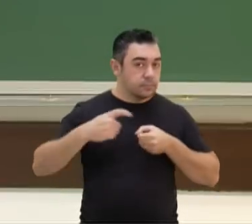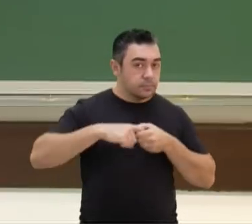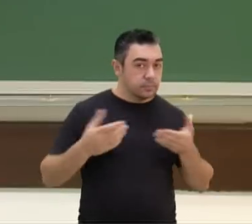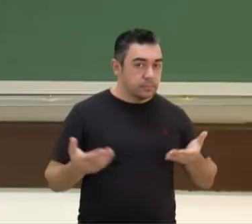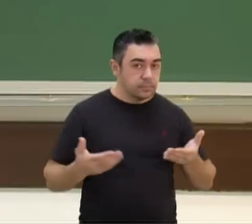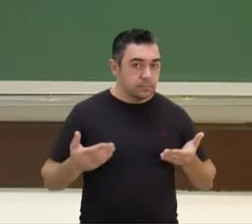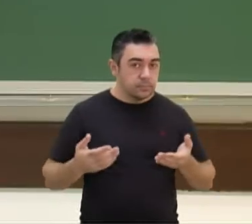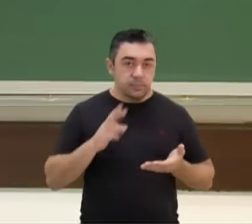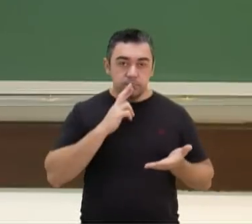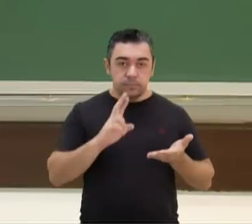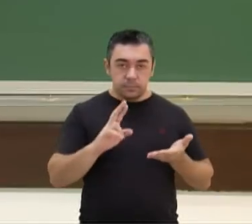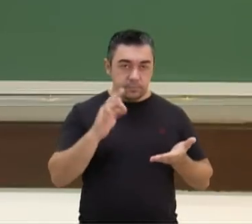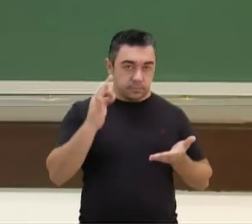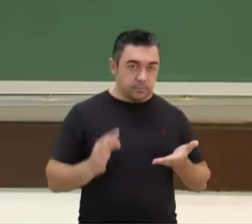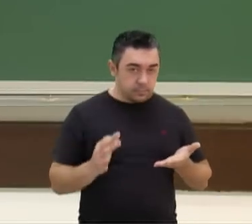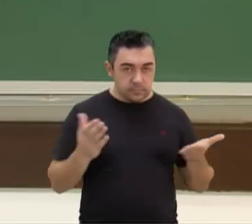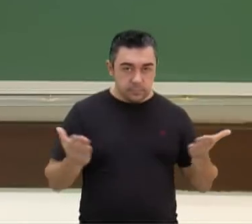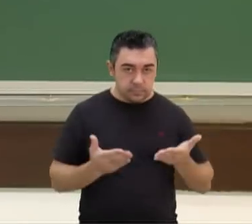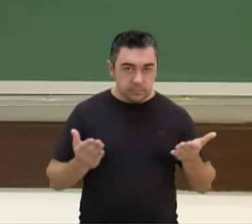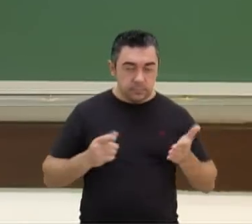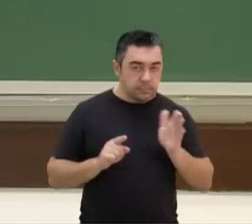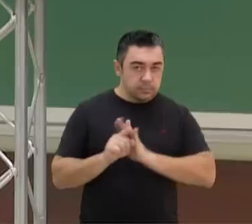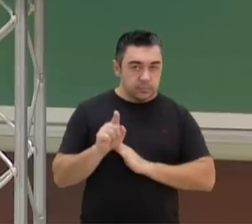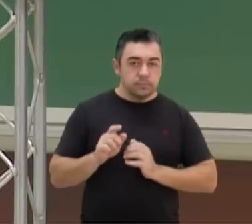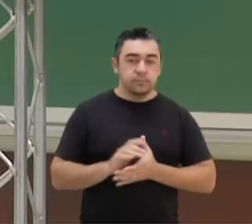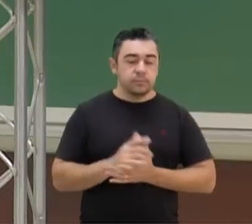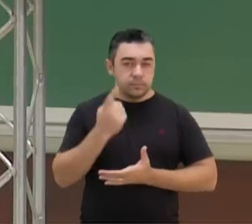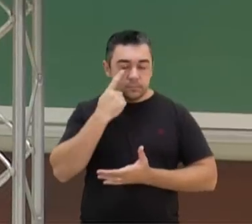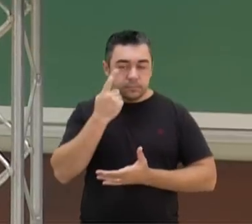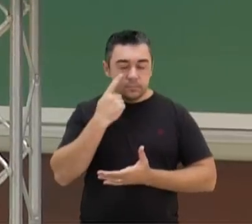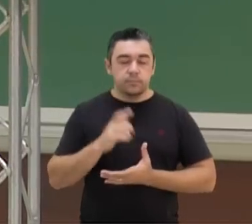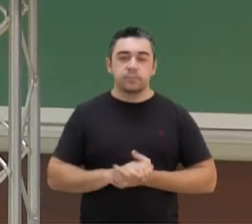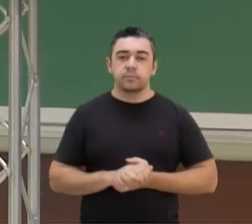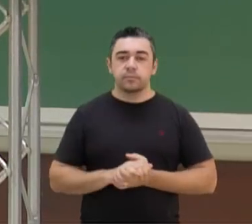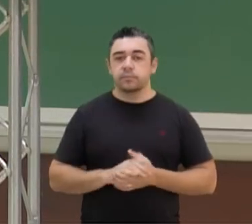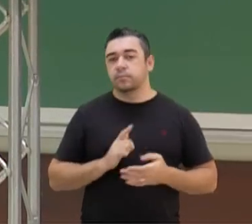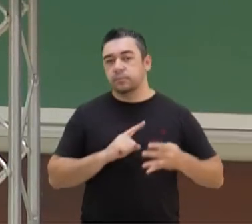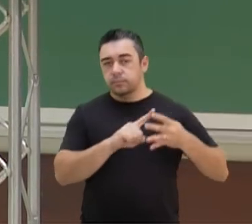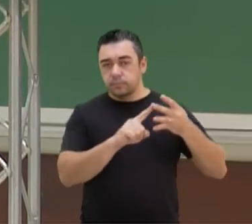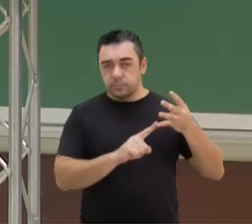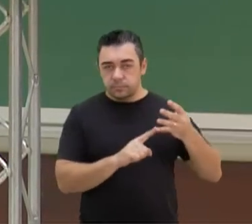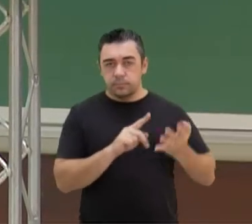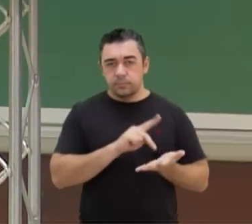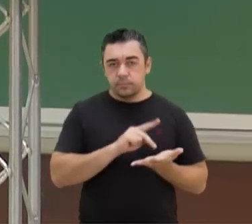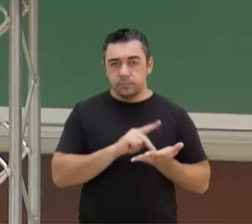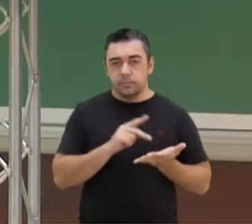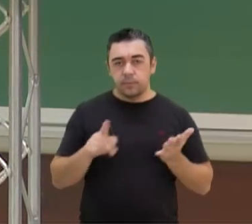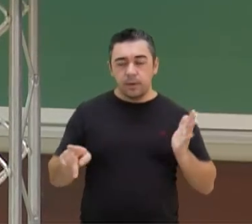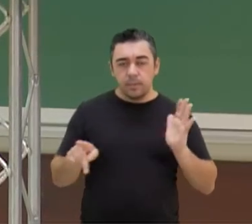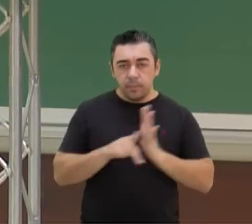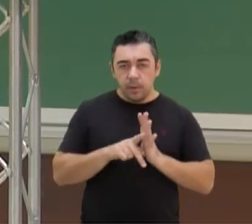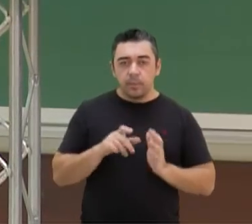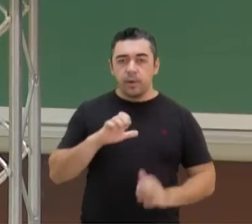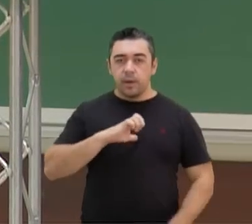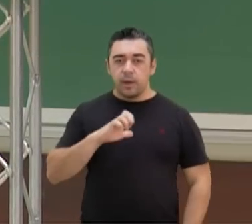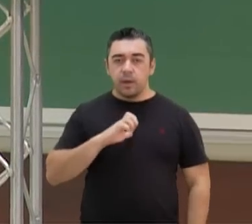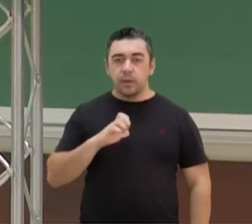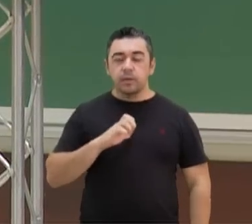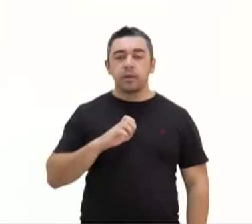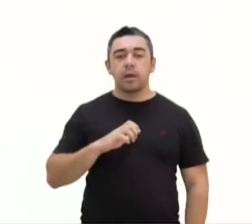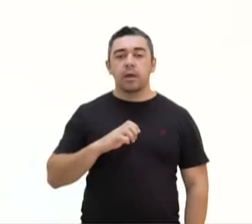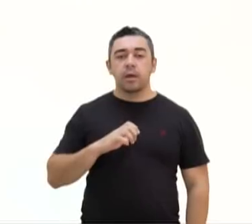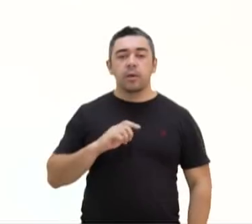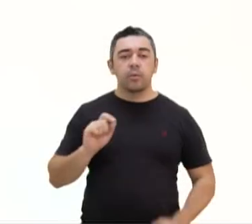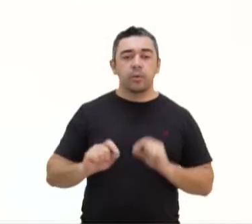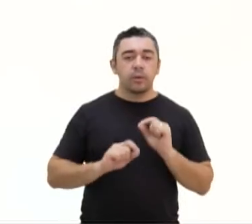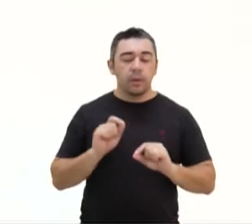Voltamos com a resposta para o nosso quiz. Vamos lá. As 4 nobres verdades são princípios éticos da filosofia oriental chamada de